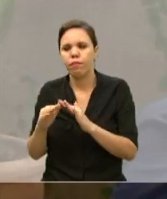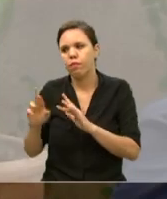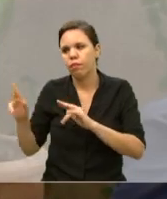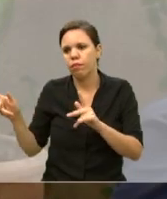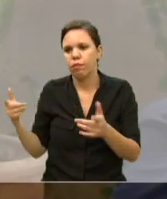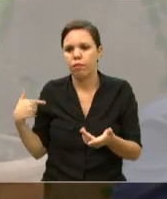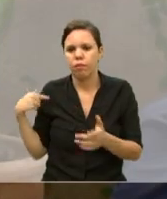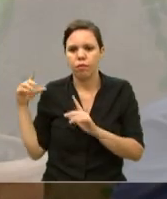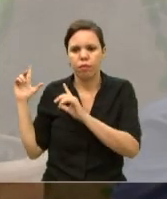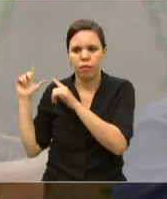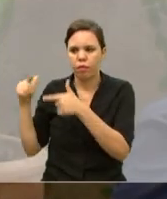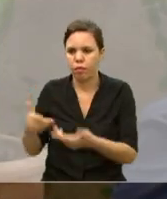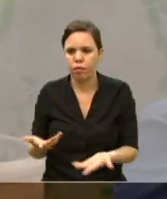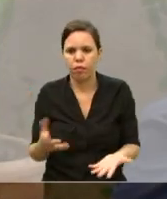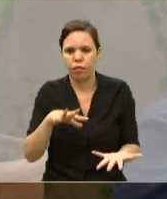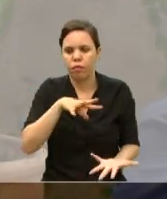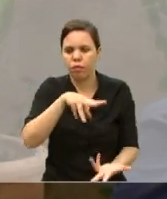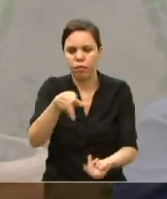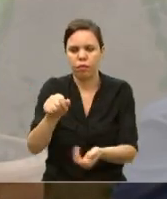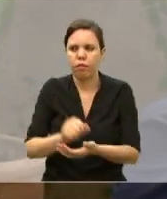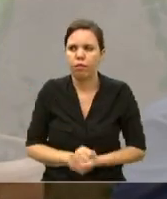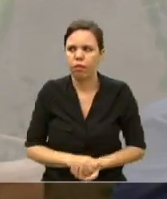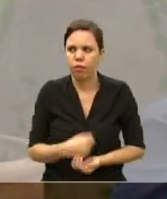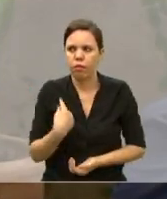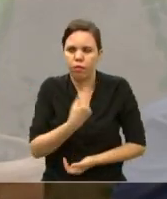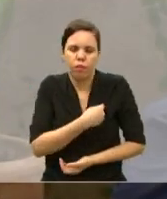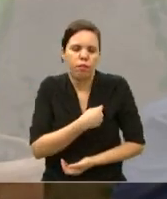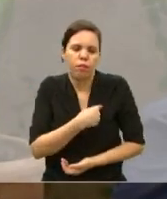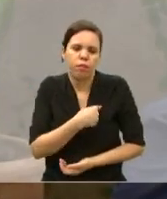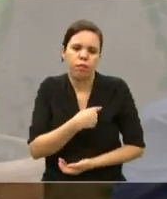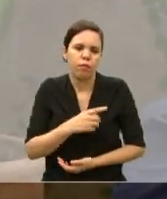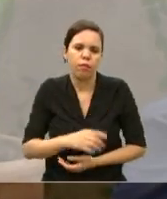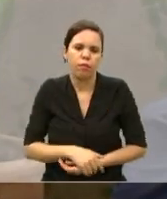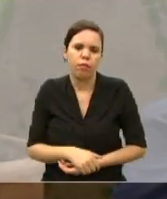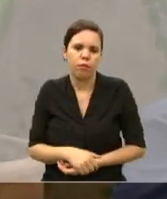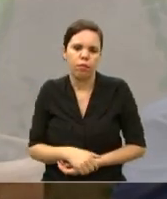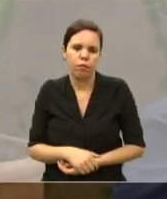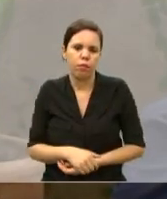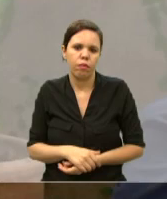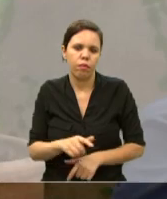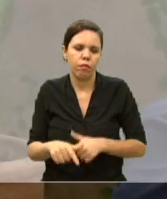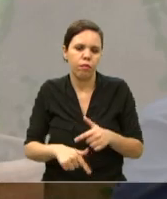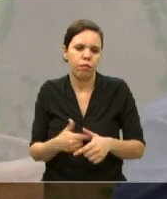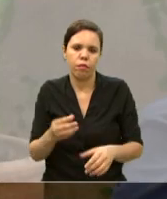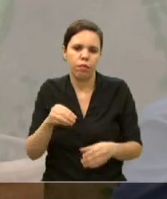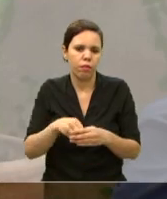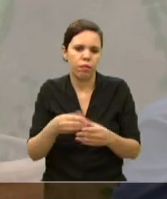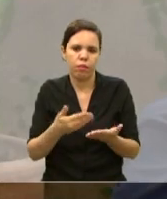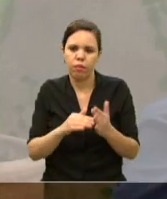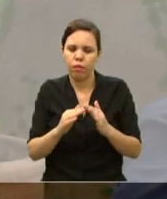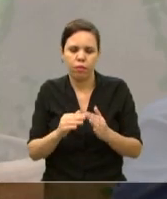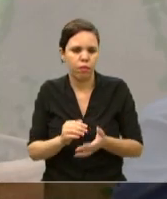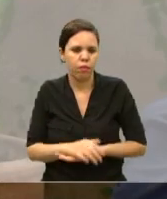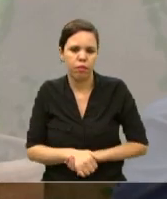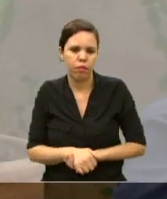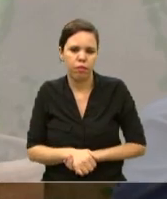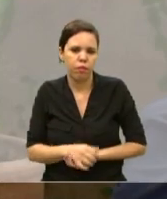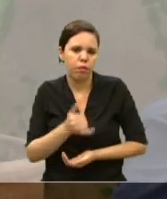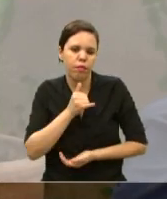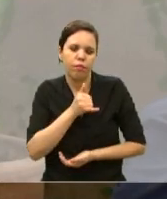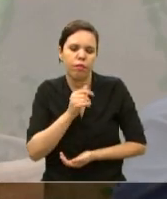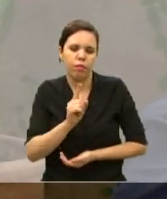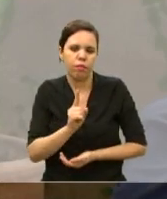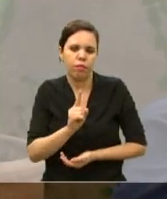Então, assim, as provas aqui são diárias, as provas são muito orais, são também dentro do